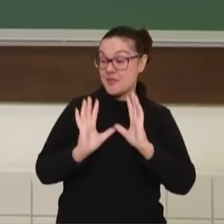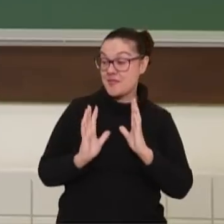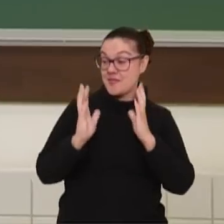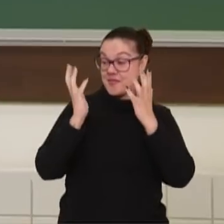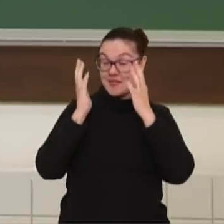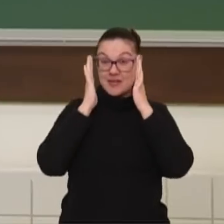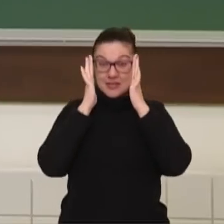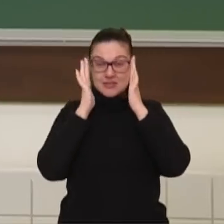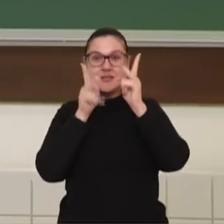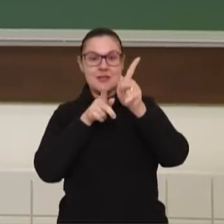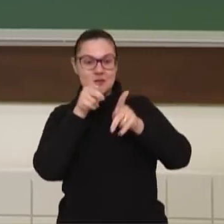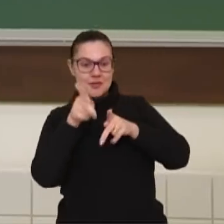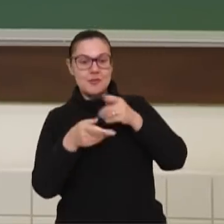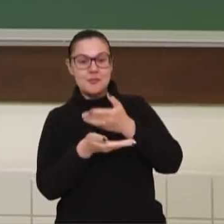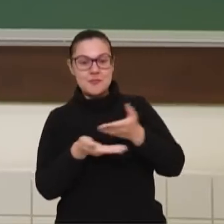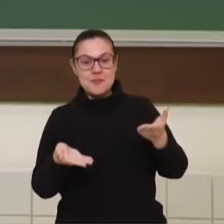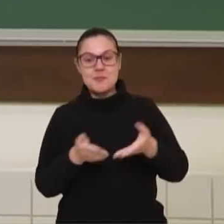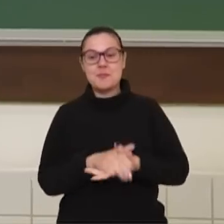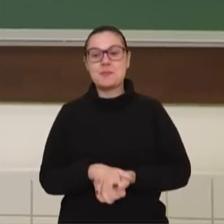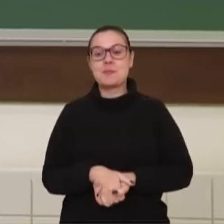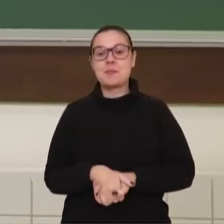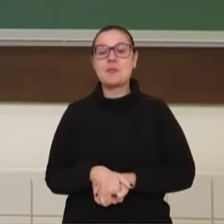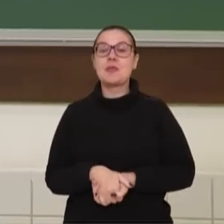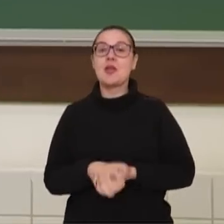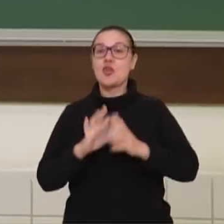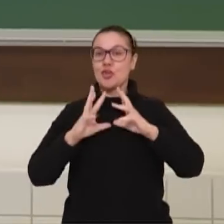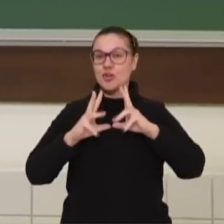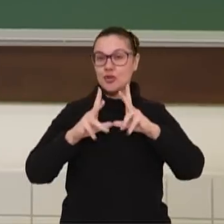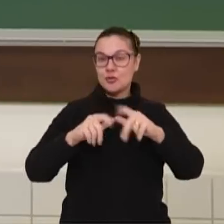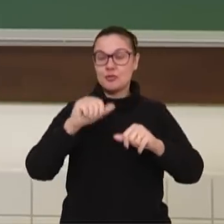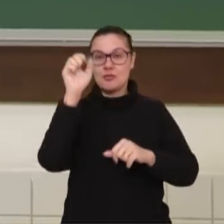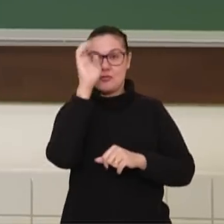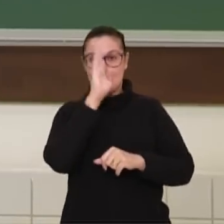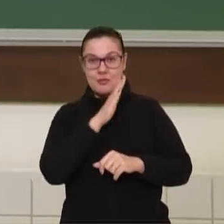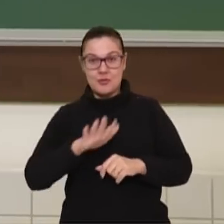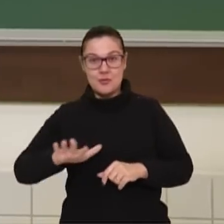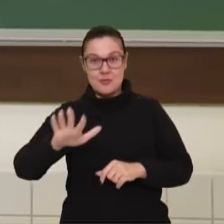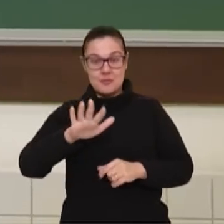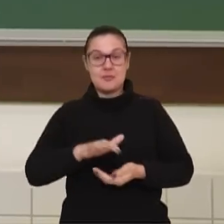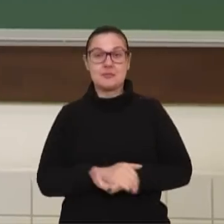festa popular mesmo, e se popularizou por todo o Brasil.